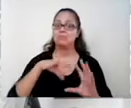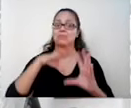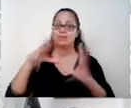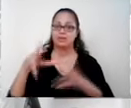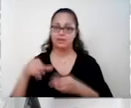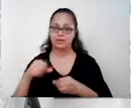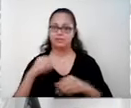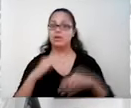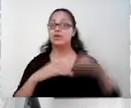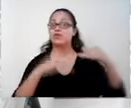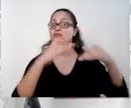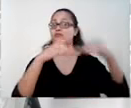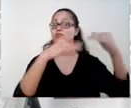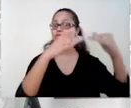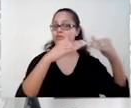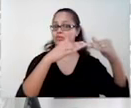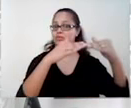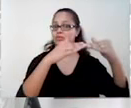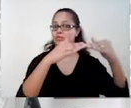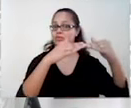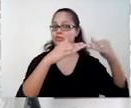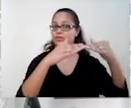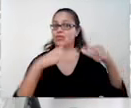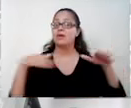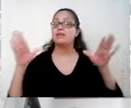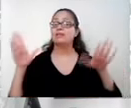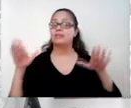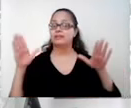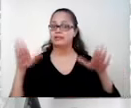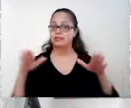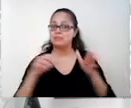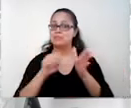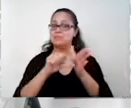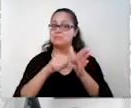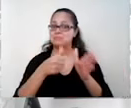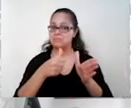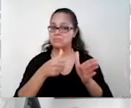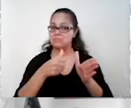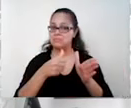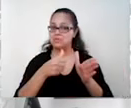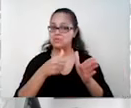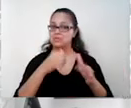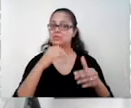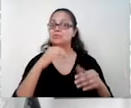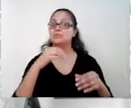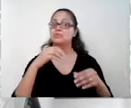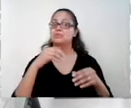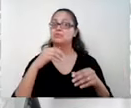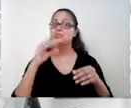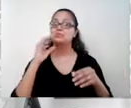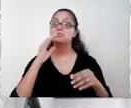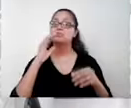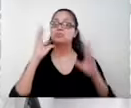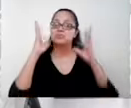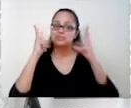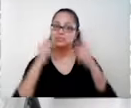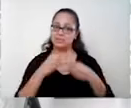suas asas, que foram as primeiras asas presentes em animais que se desenvolveram na escala evolutiva.